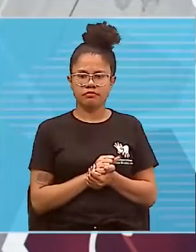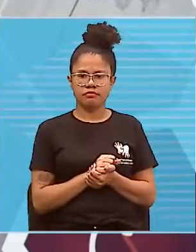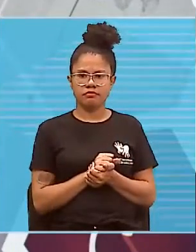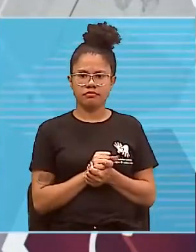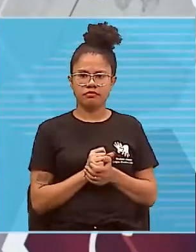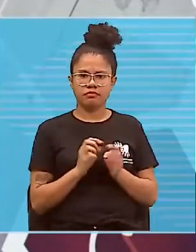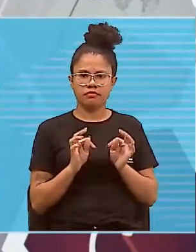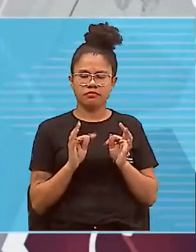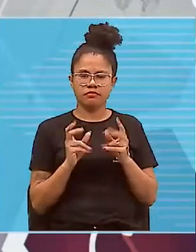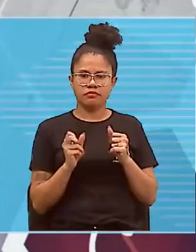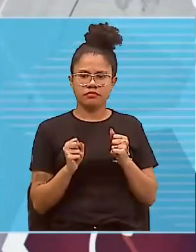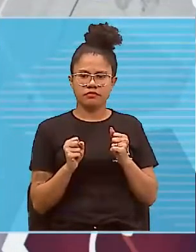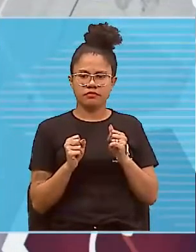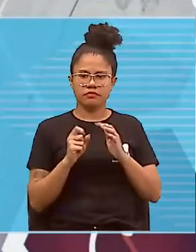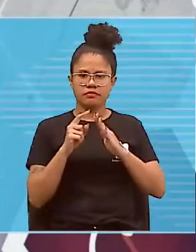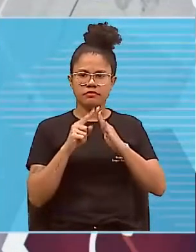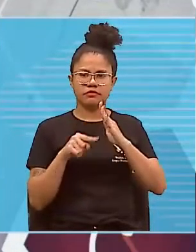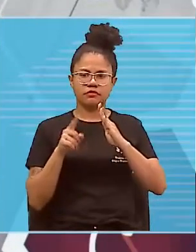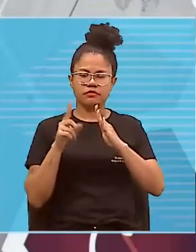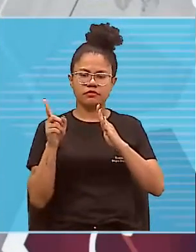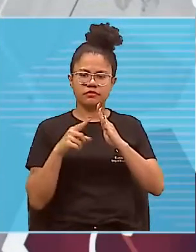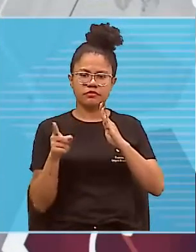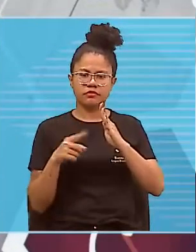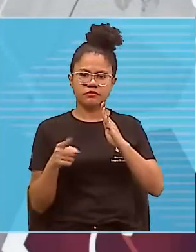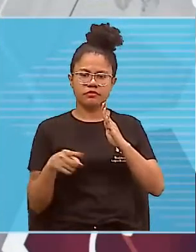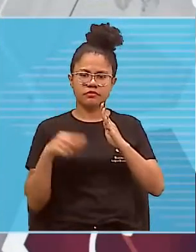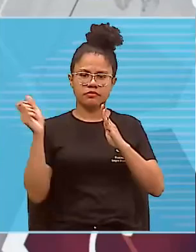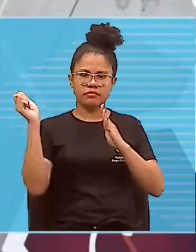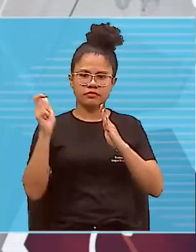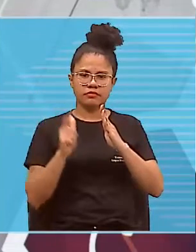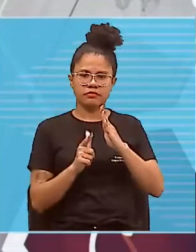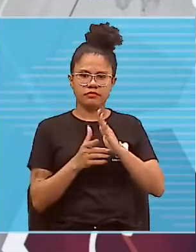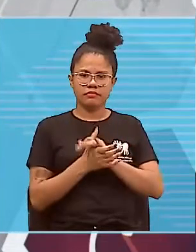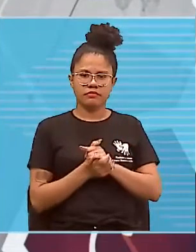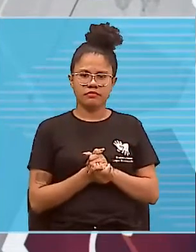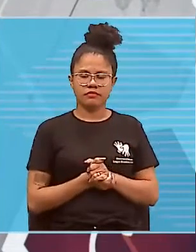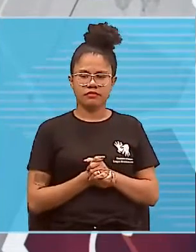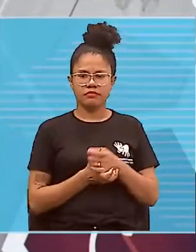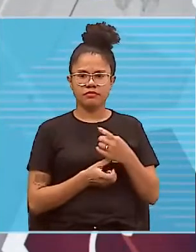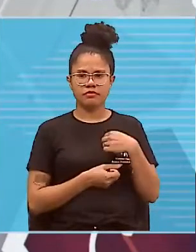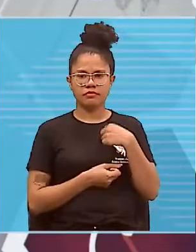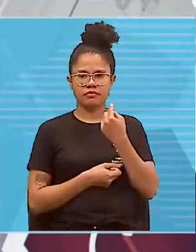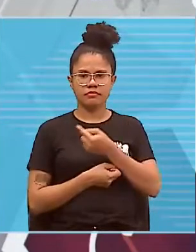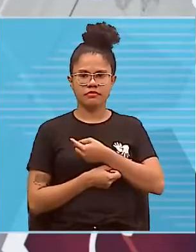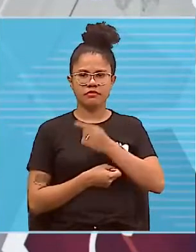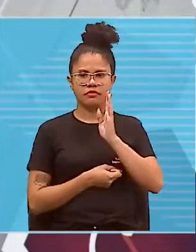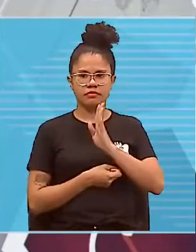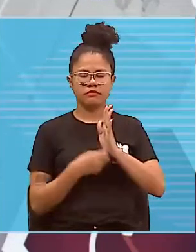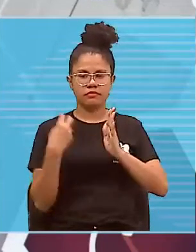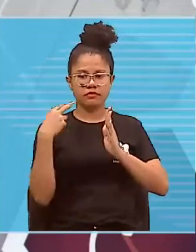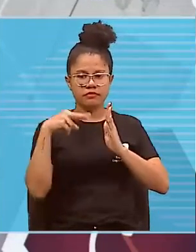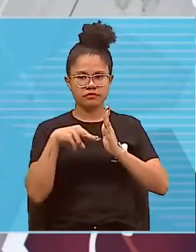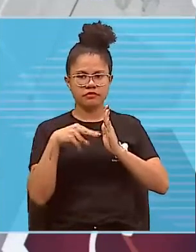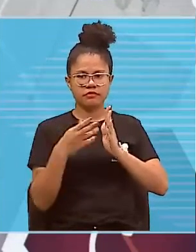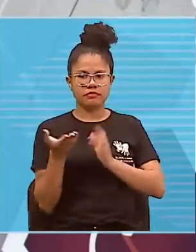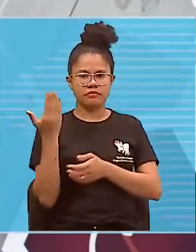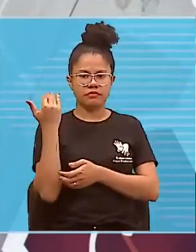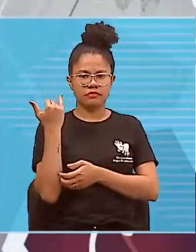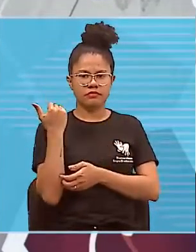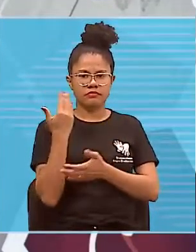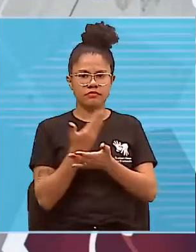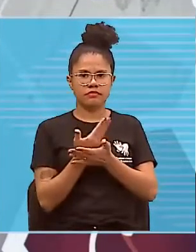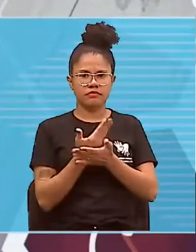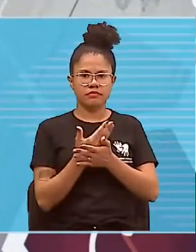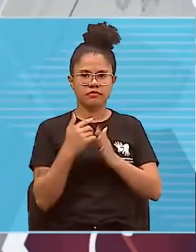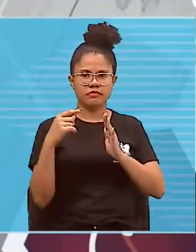de onda que compõem o espectro da Luz que a gente viu na última aula né E esse Prisma